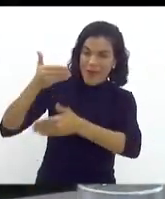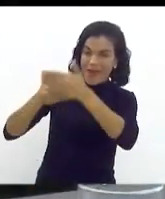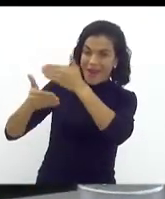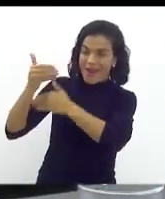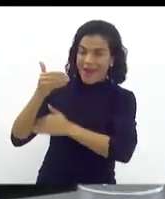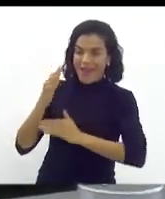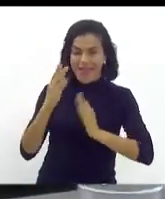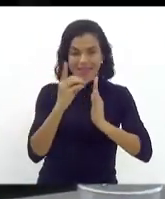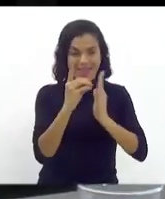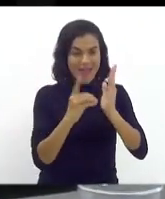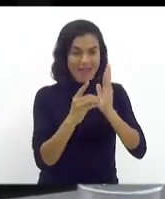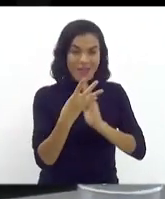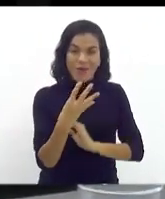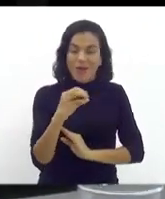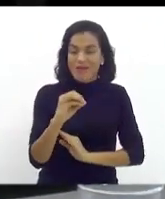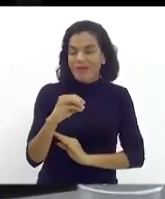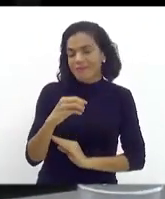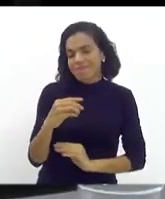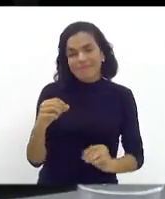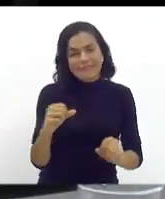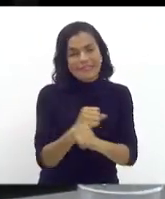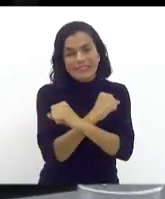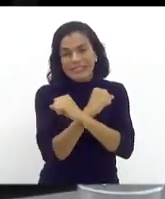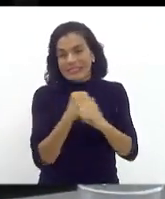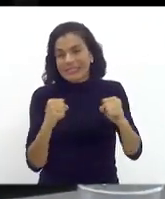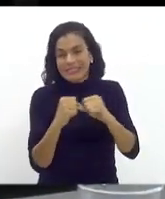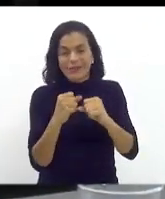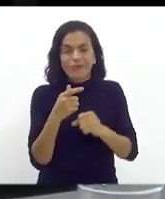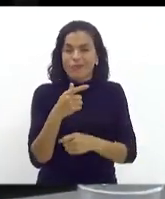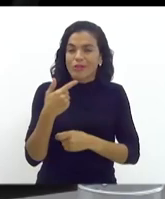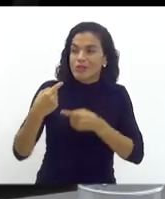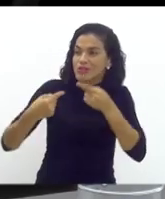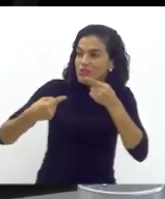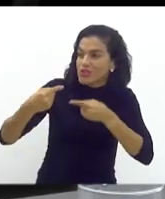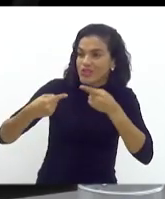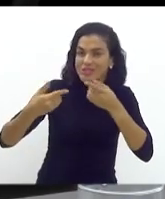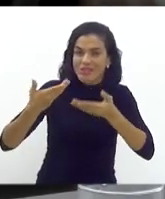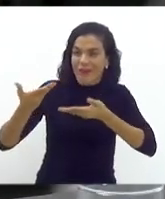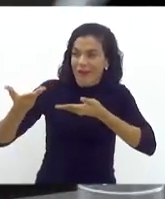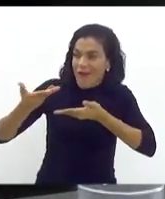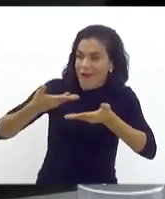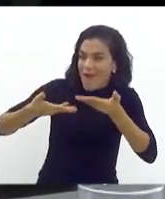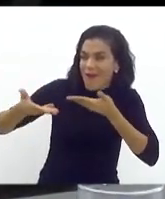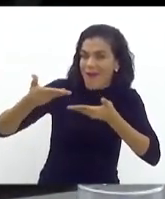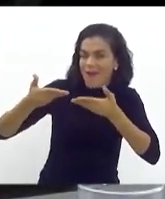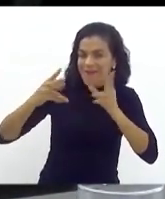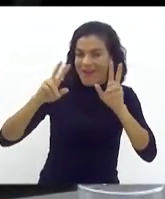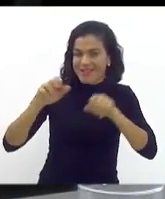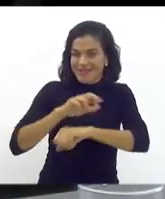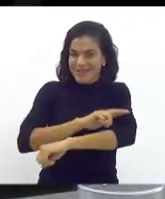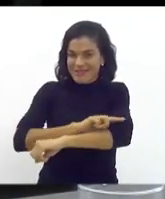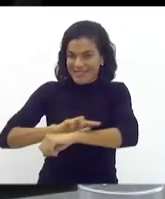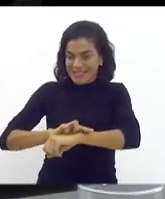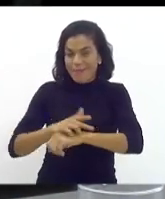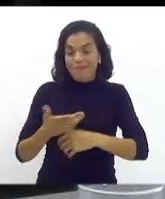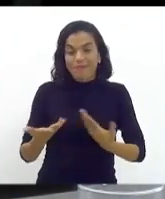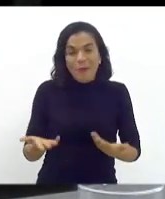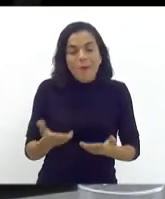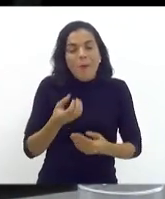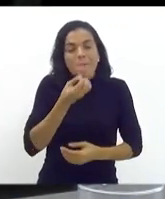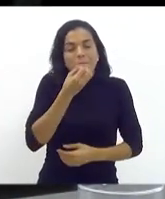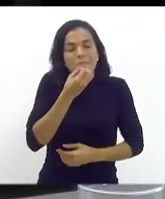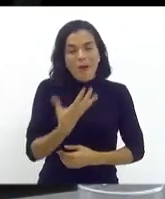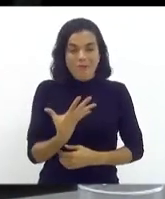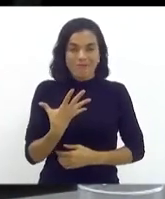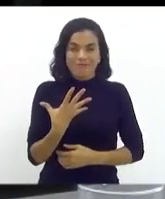chegar não se discutia com esse com esse Norte então é muito bom que a gente